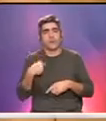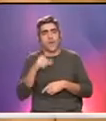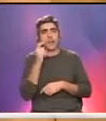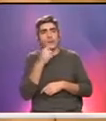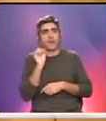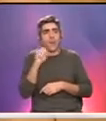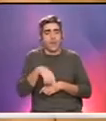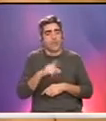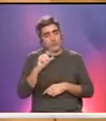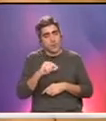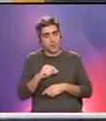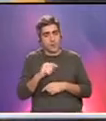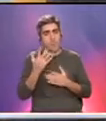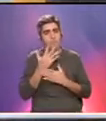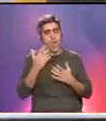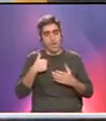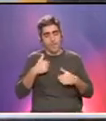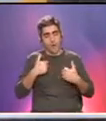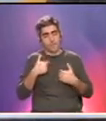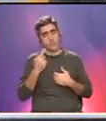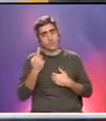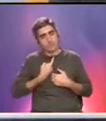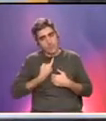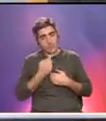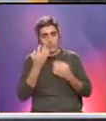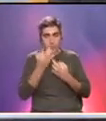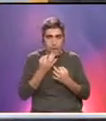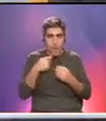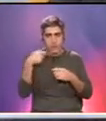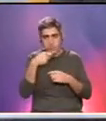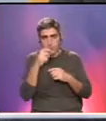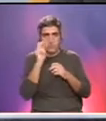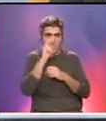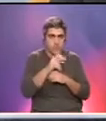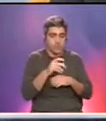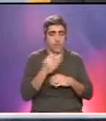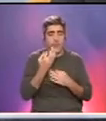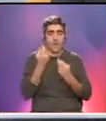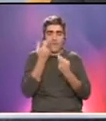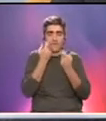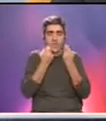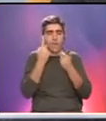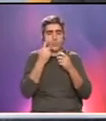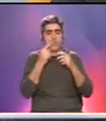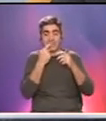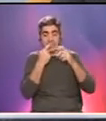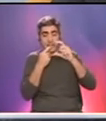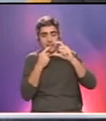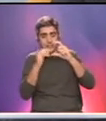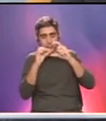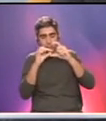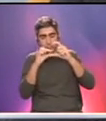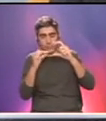maior parte destes casos é mais da parte da pessoa do que da parte profissional. E as raízes ficaram. As pessoas às vezes, e aproveito para dizer